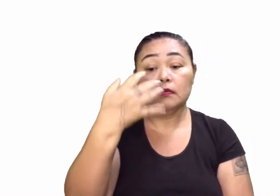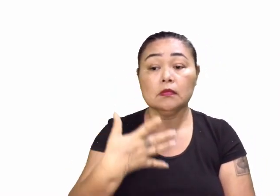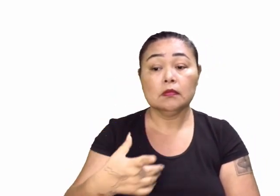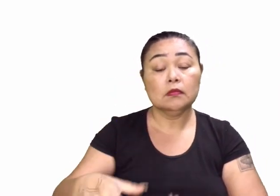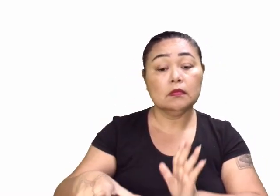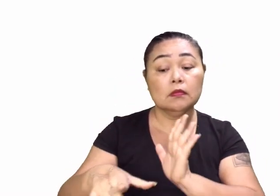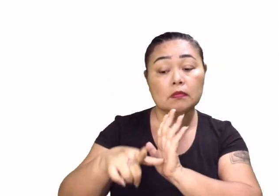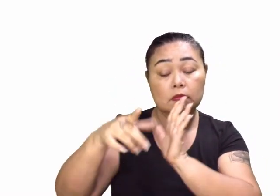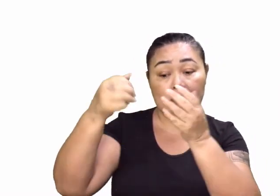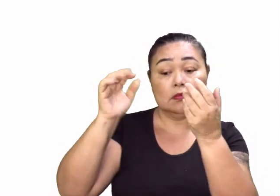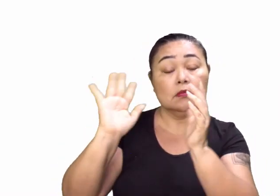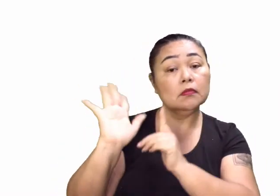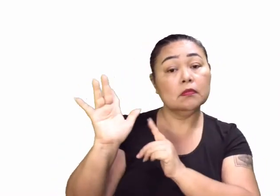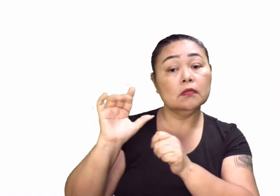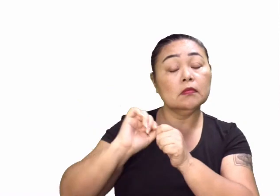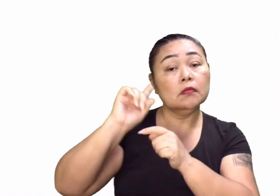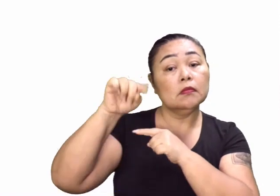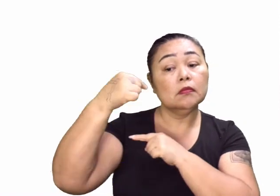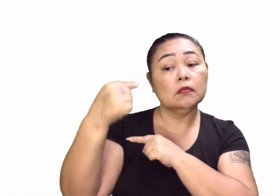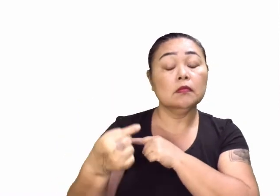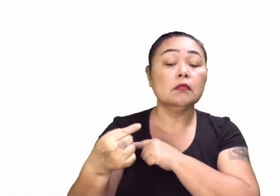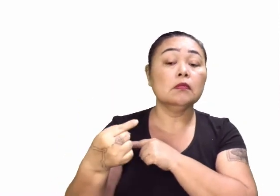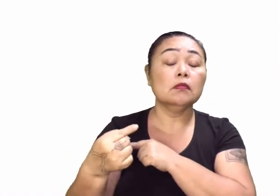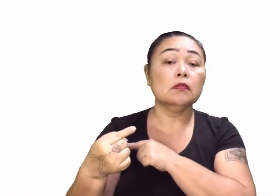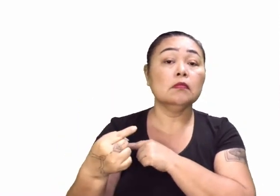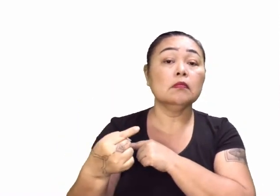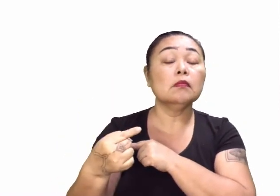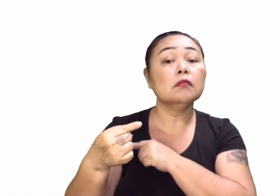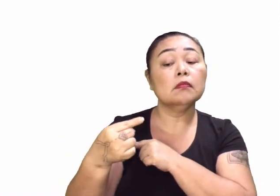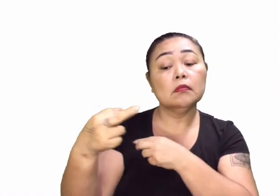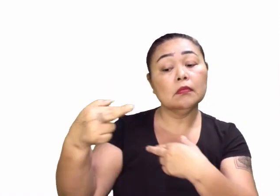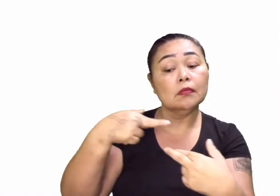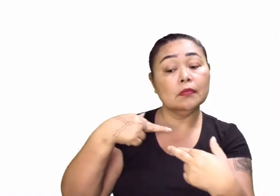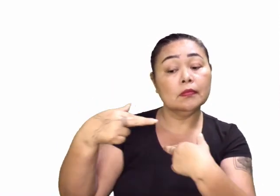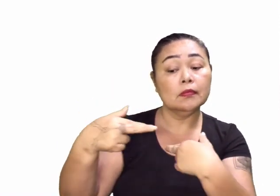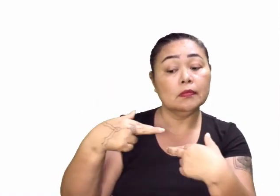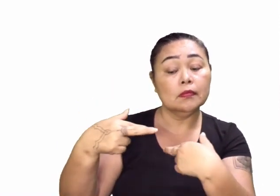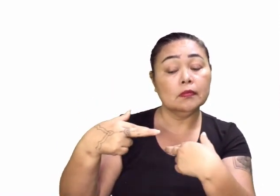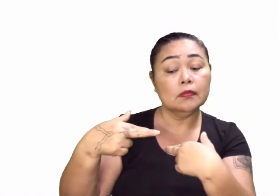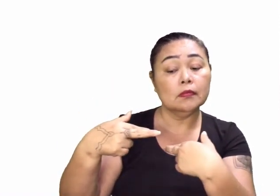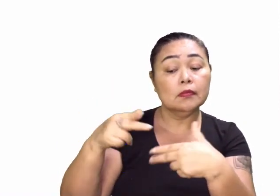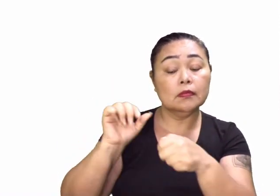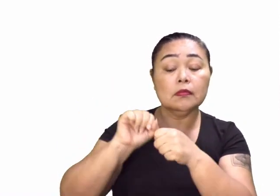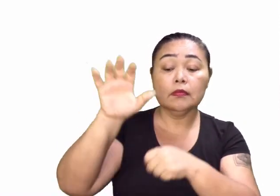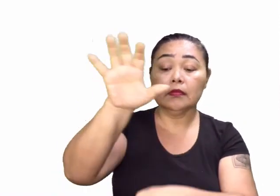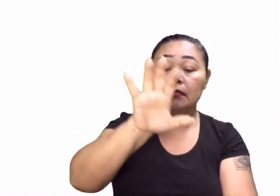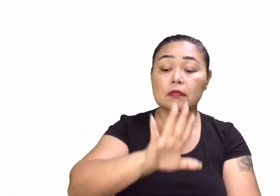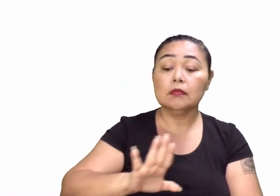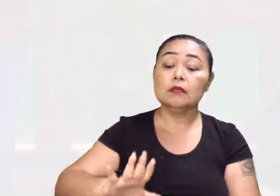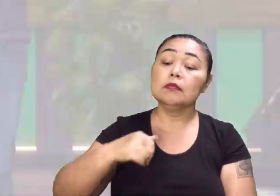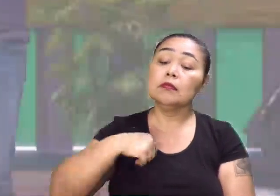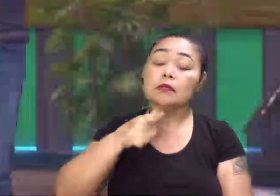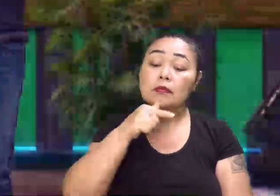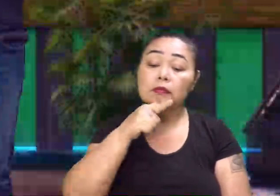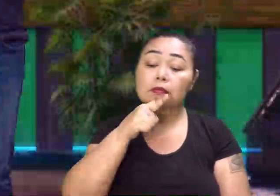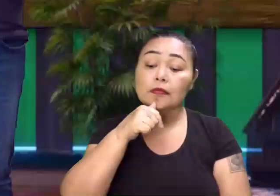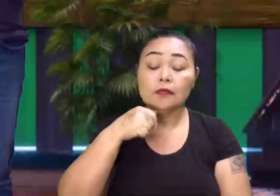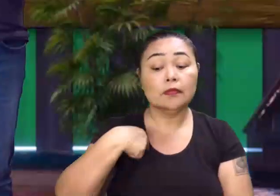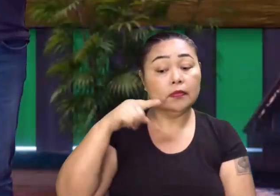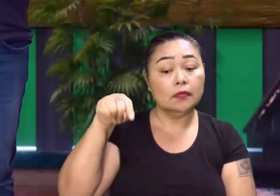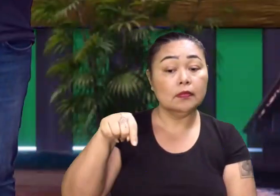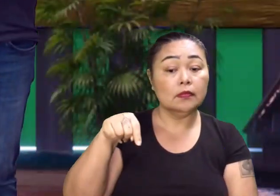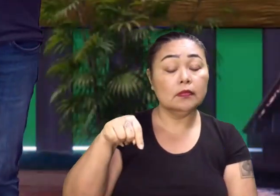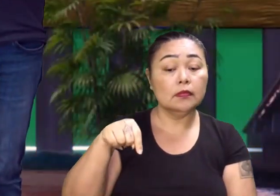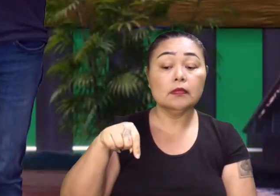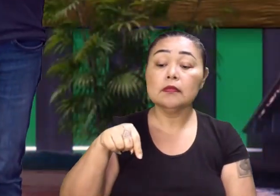antes de a gente se despedir, professor Jorge, em relação à questão das bacias hidrográficas do Brasil. Vamos aqui,